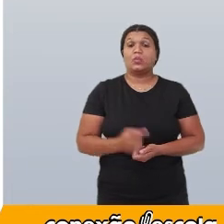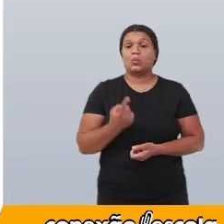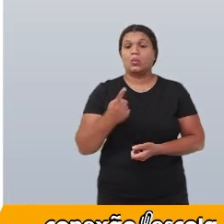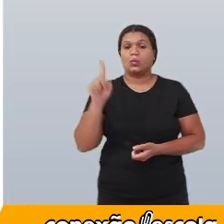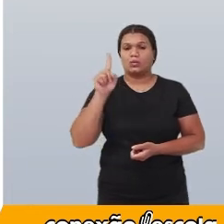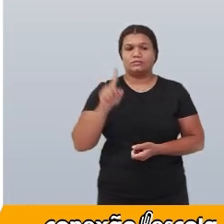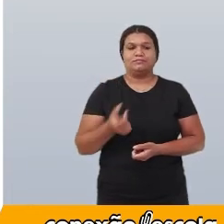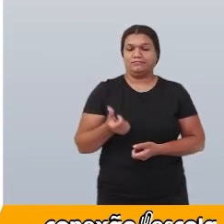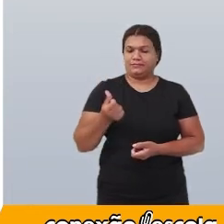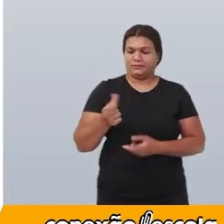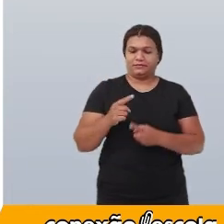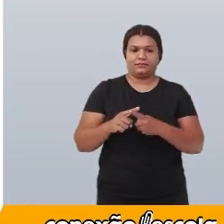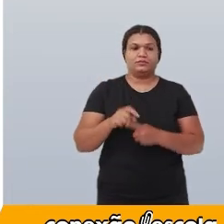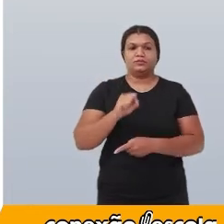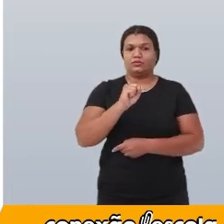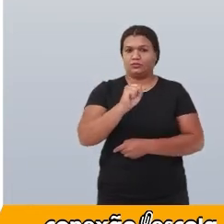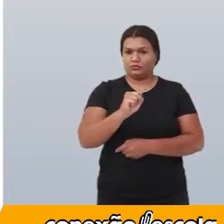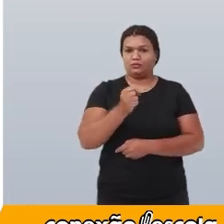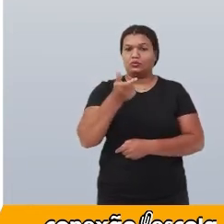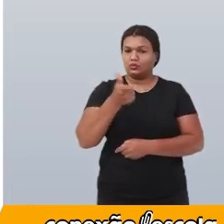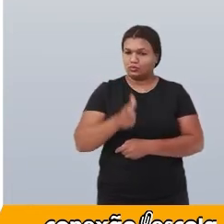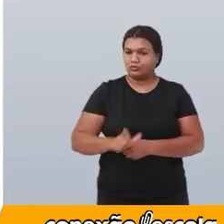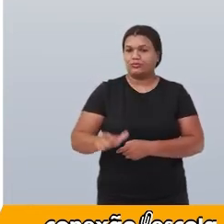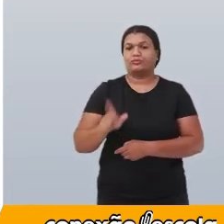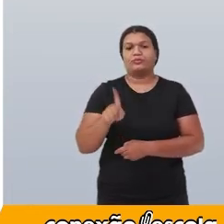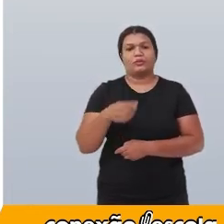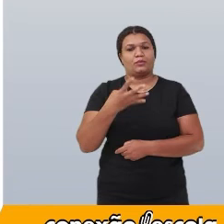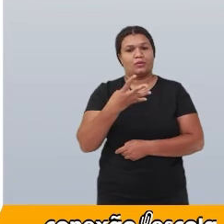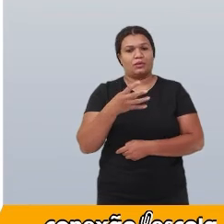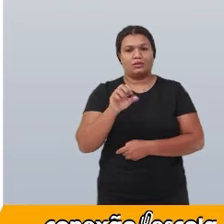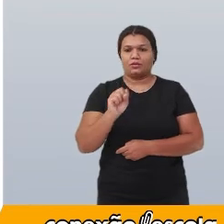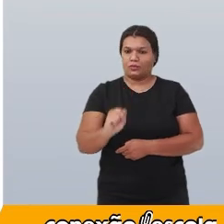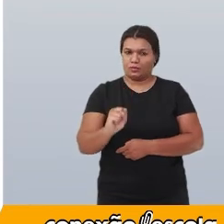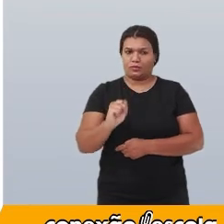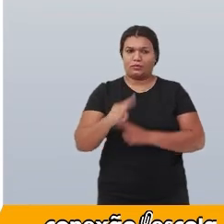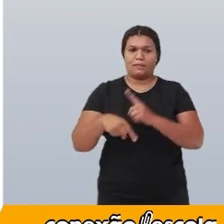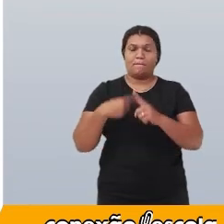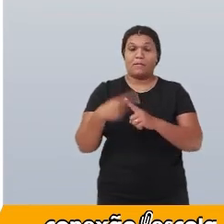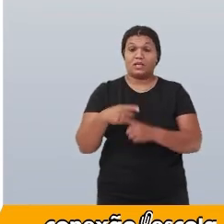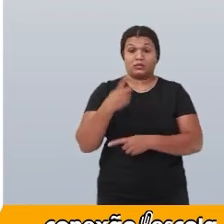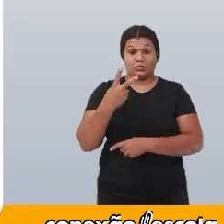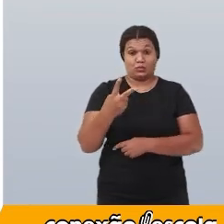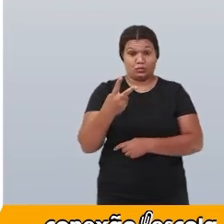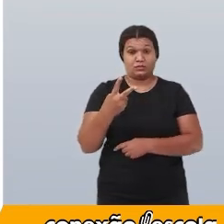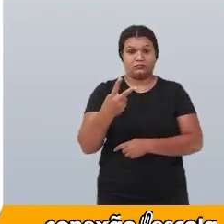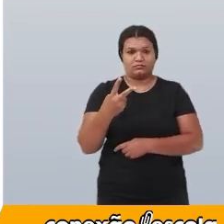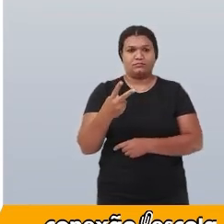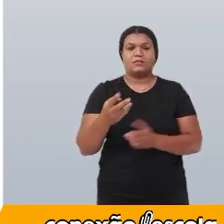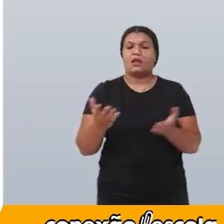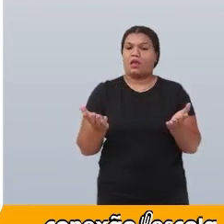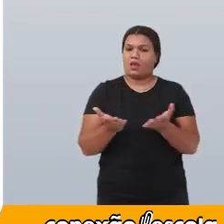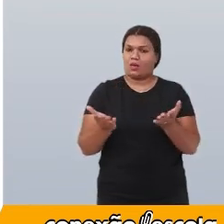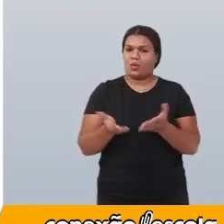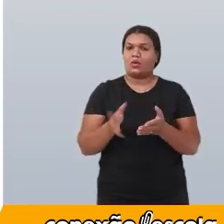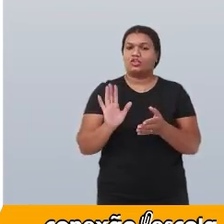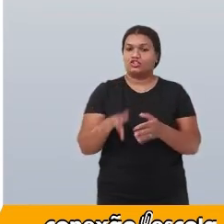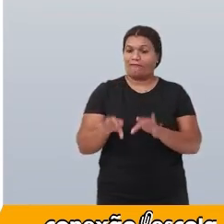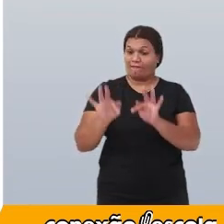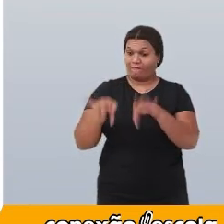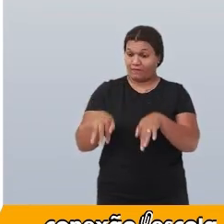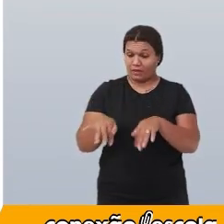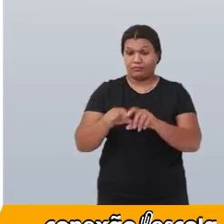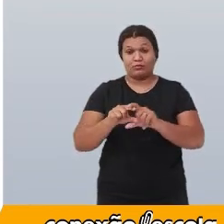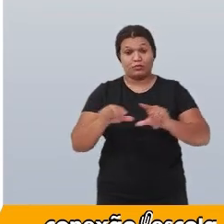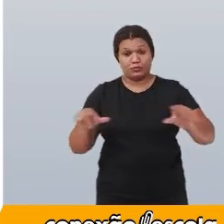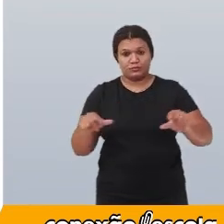fim, 6 vezes 8 novamente, 48 mais 2. Agora que a multiplicação